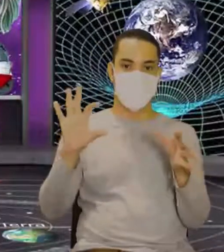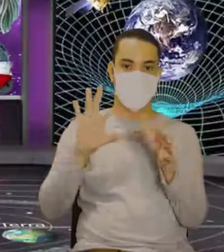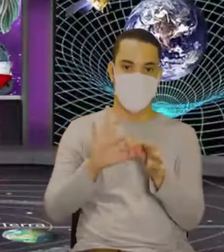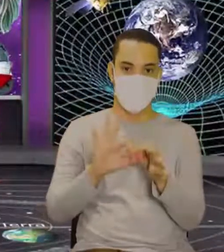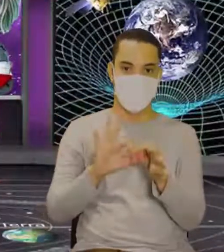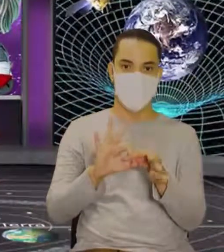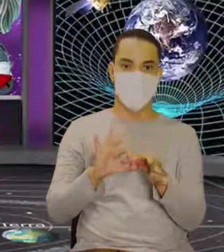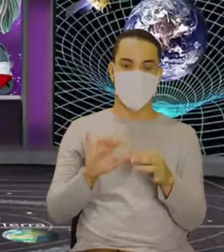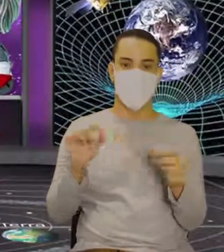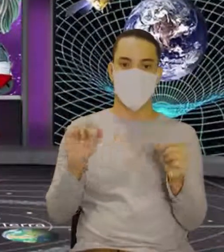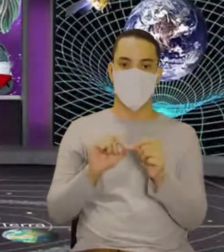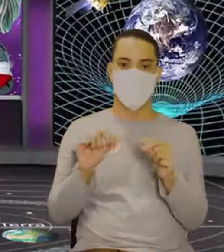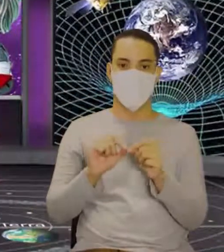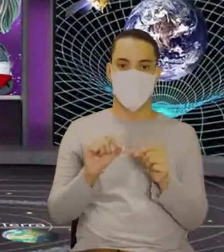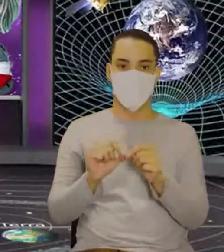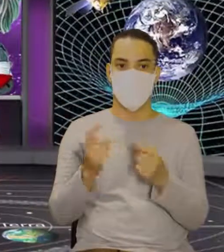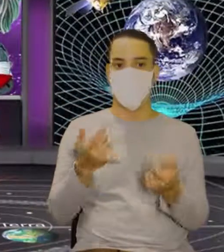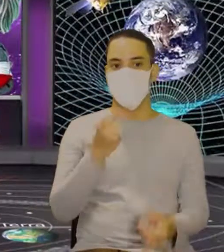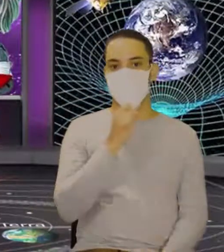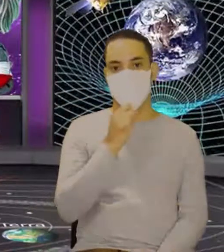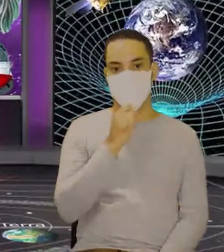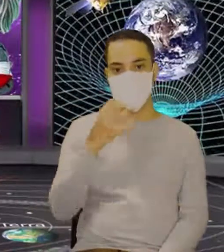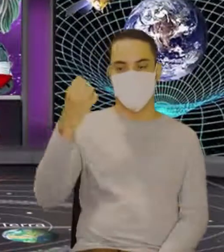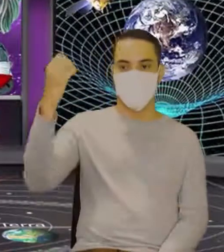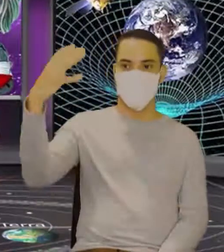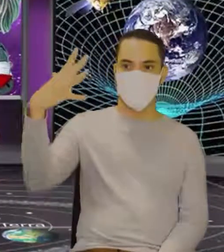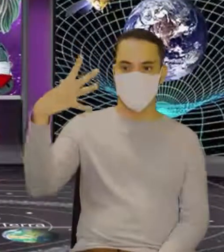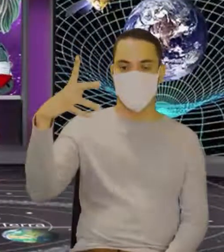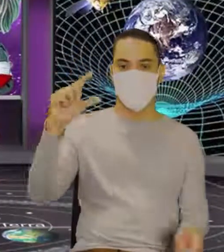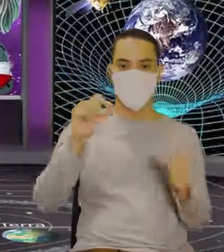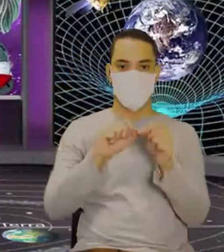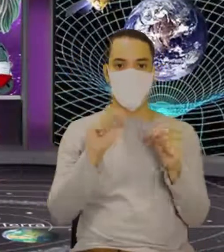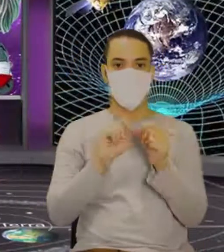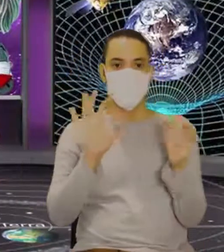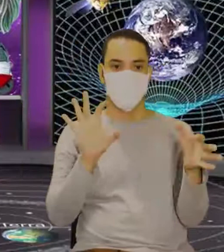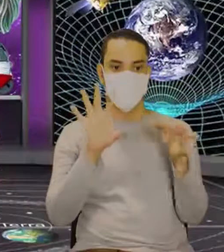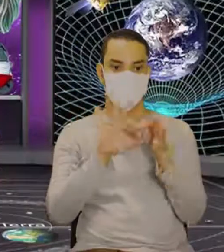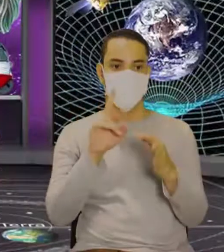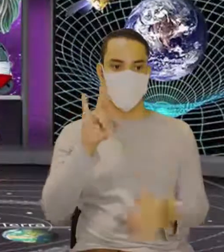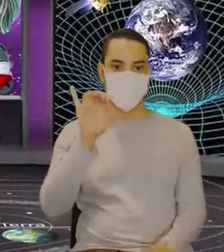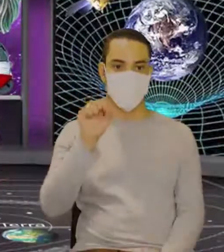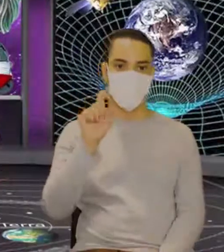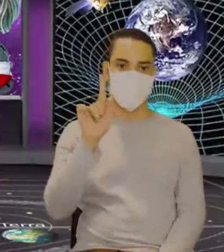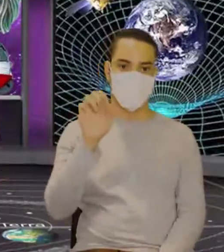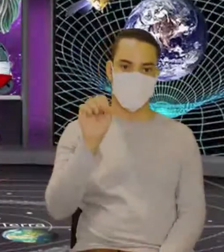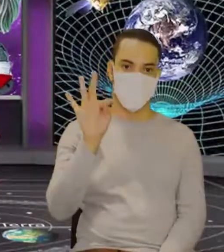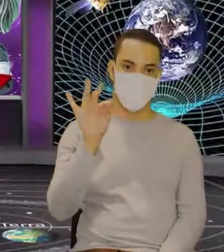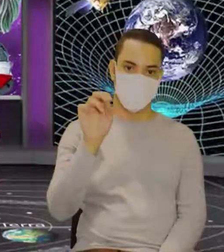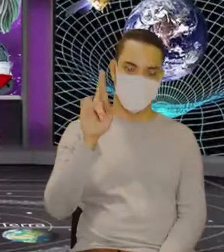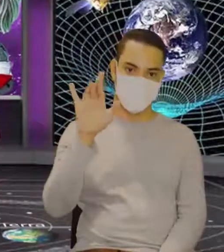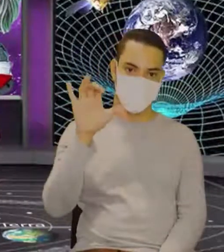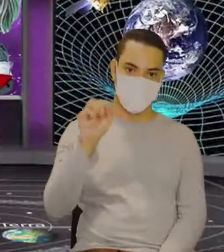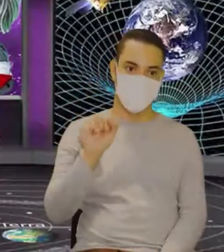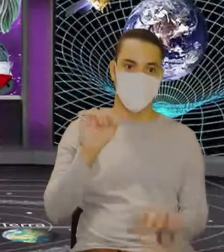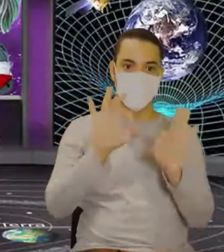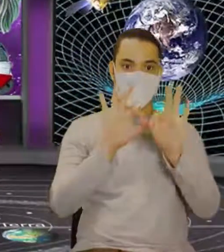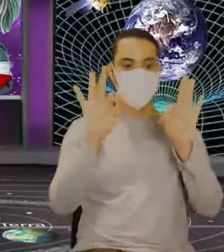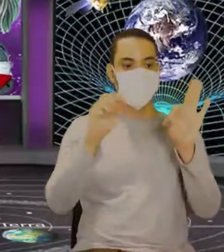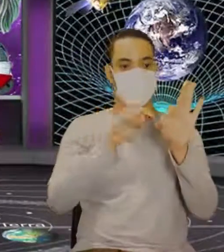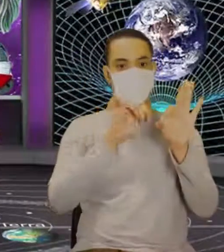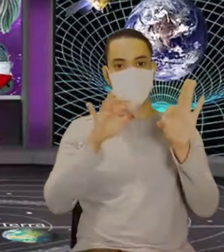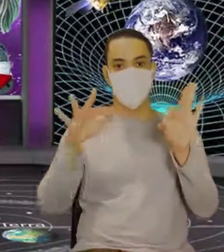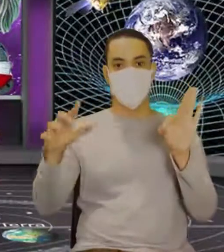série, quando você faz a associação de lâmpadas, faz a associação de resistores em série, a corrente que passa é o quê?